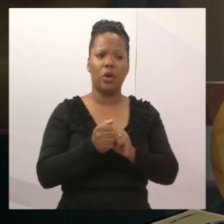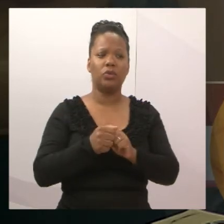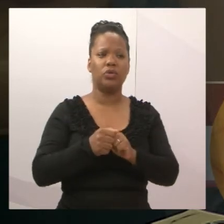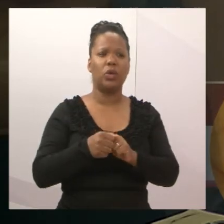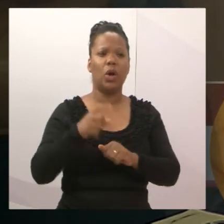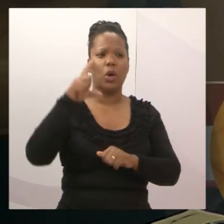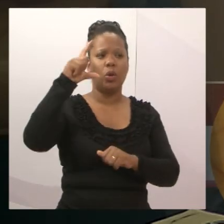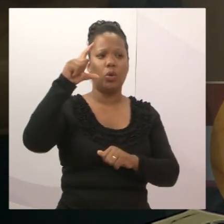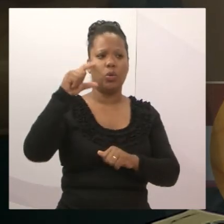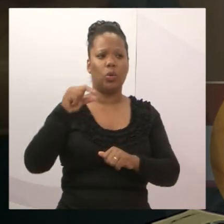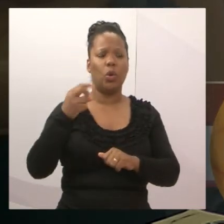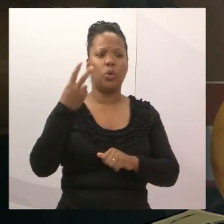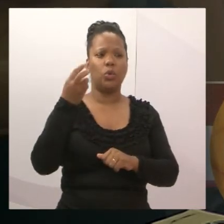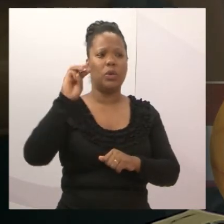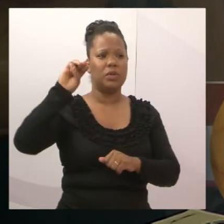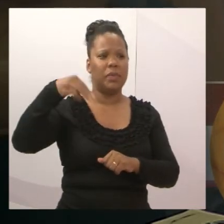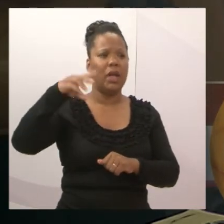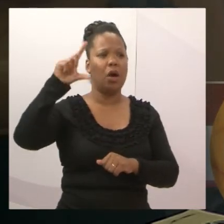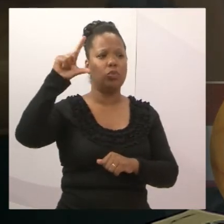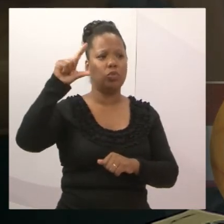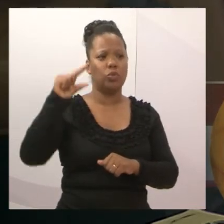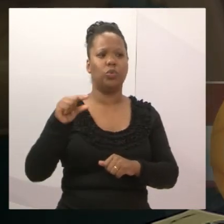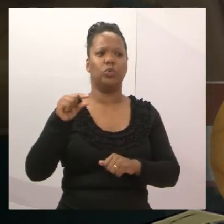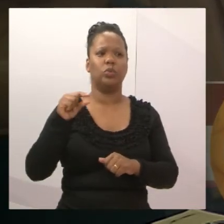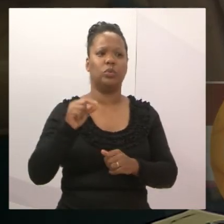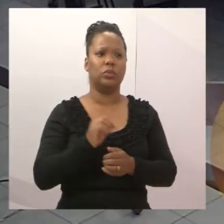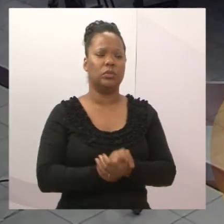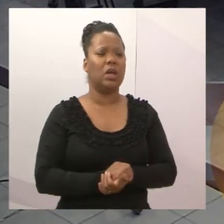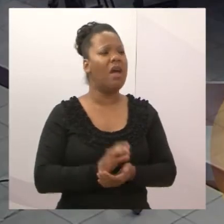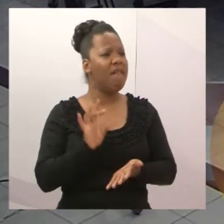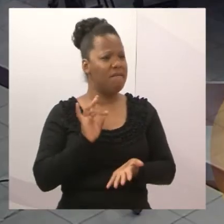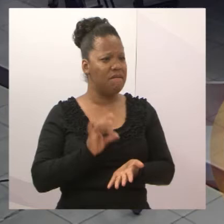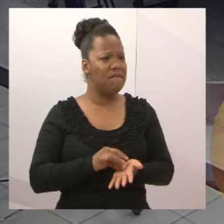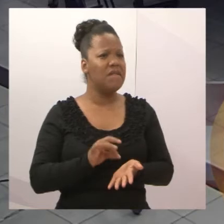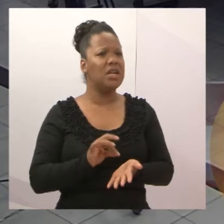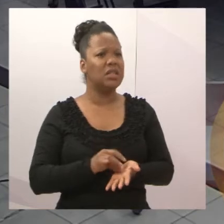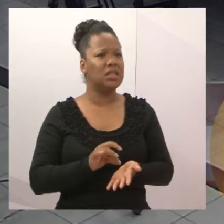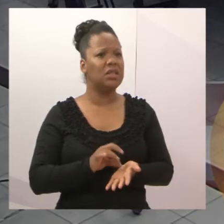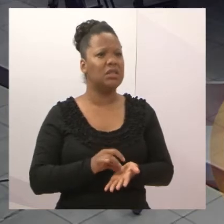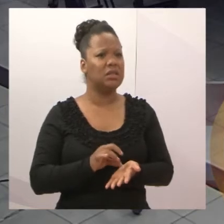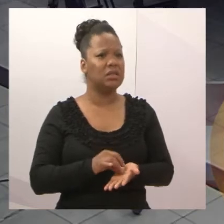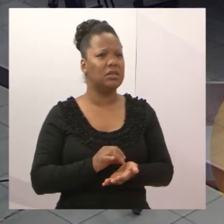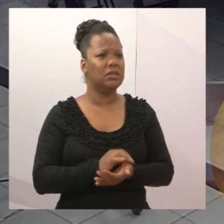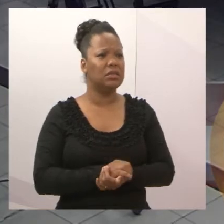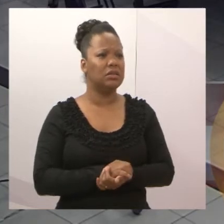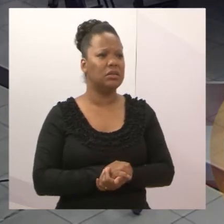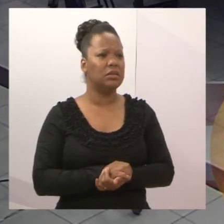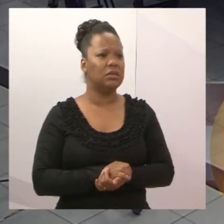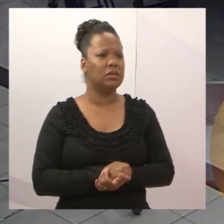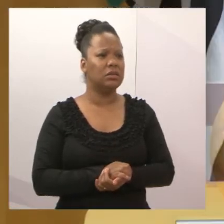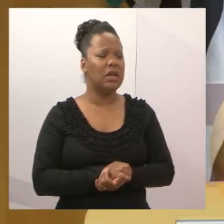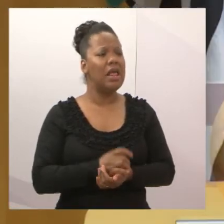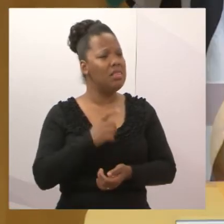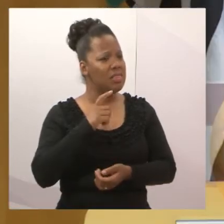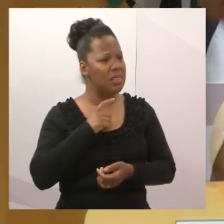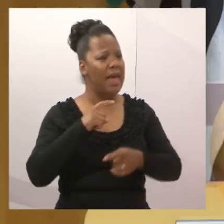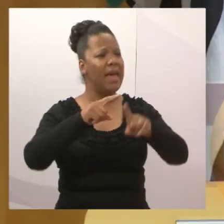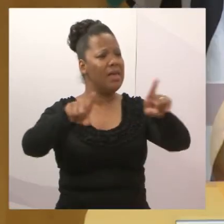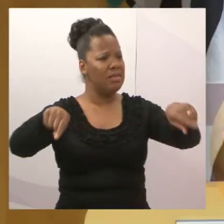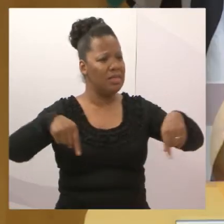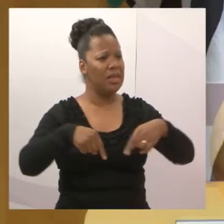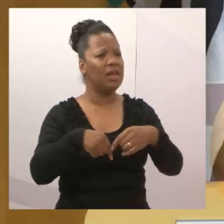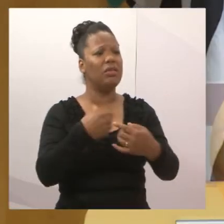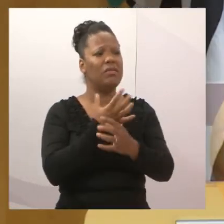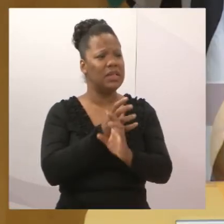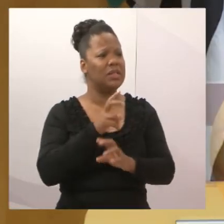mais de quase 2 milhões de reais de investimento. Sim, exatamente. Eu acho que, né, porque aqui existe o terreno, vamos